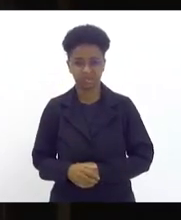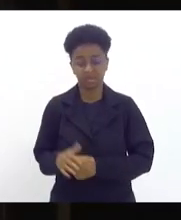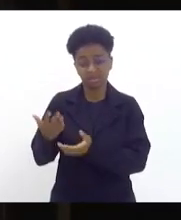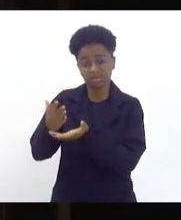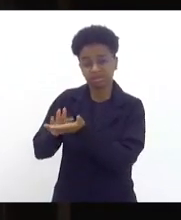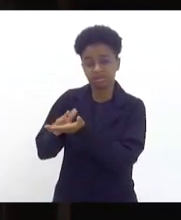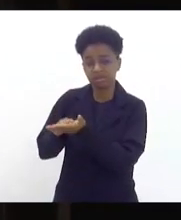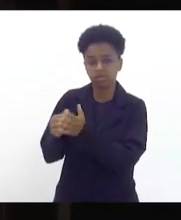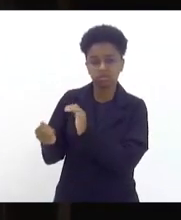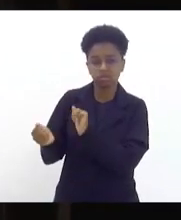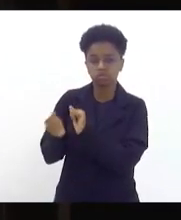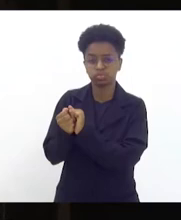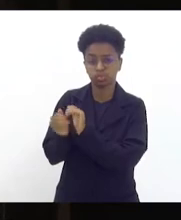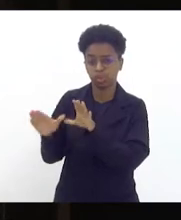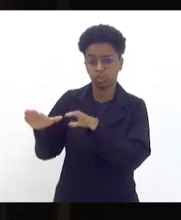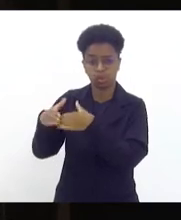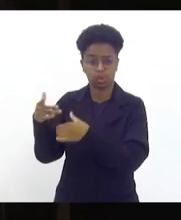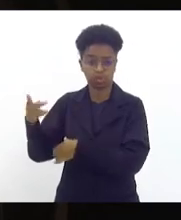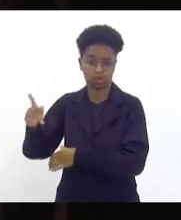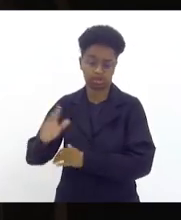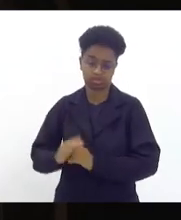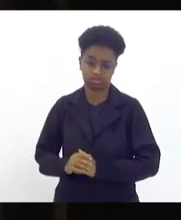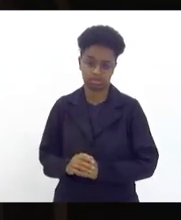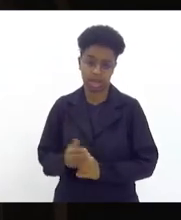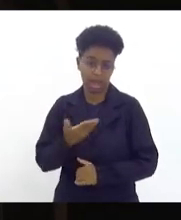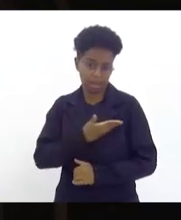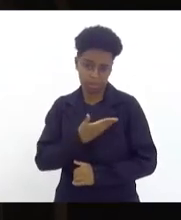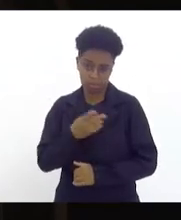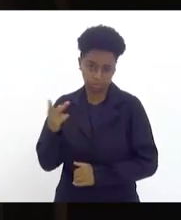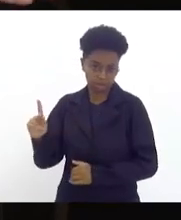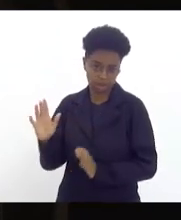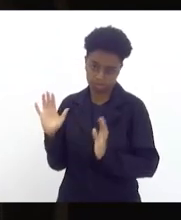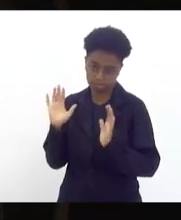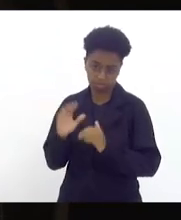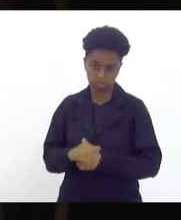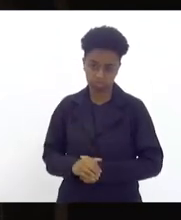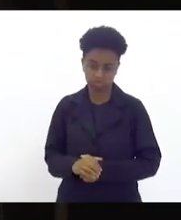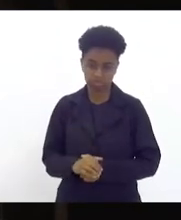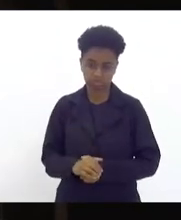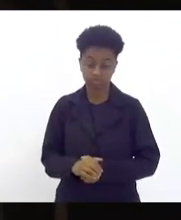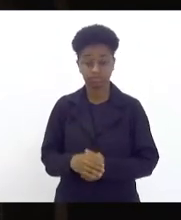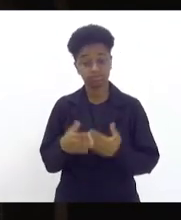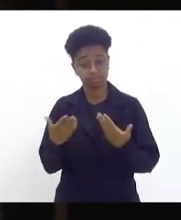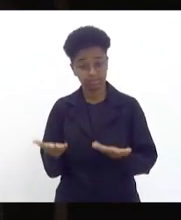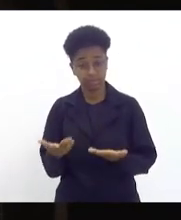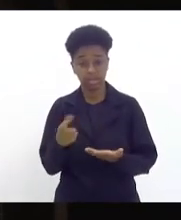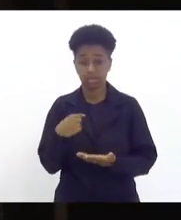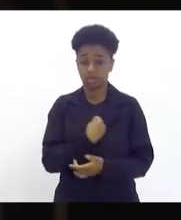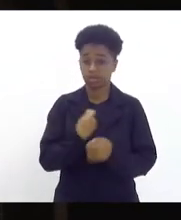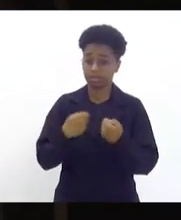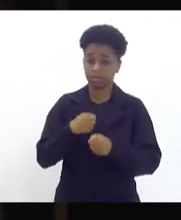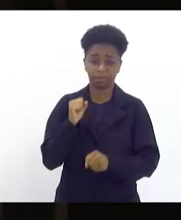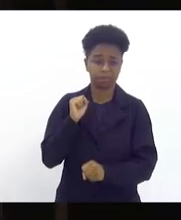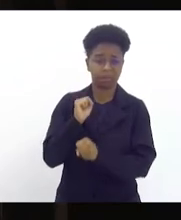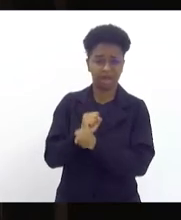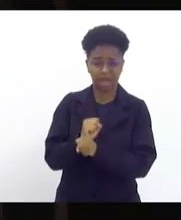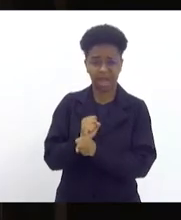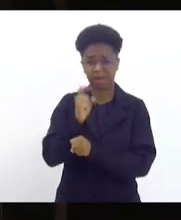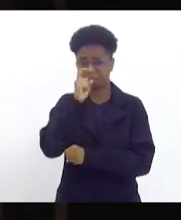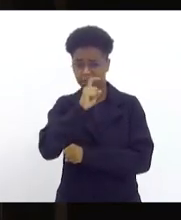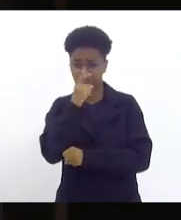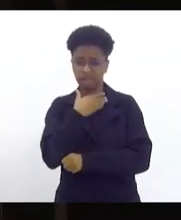com a placa dele entendeu com os amigos dele e tal tal então a gente tem que falar com esse negócio aí hipocrisia